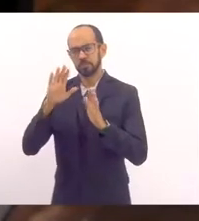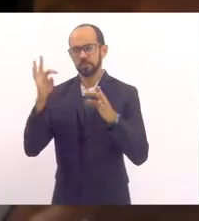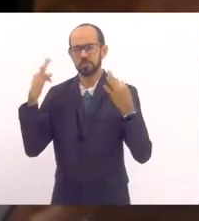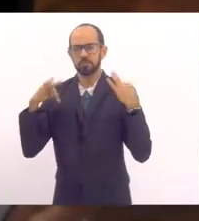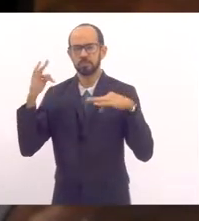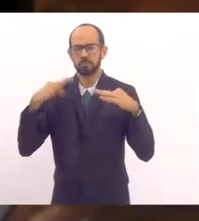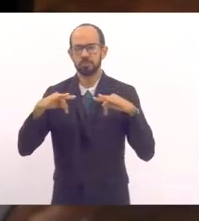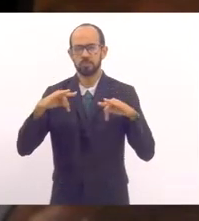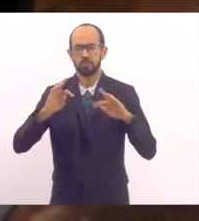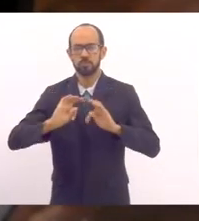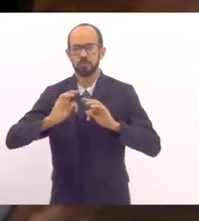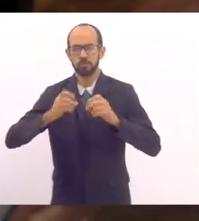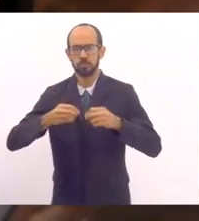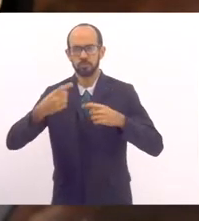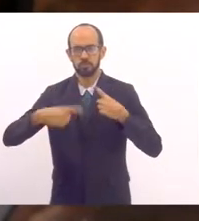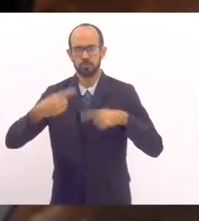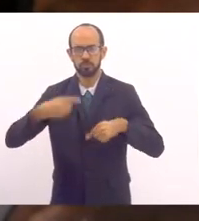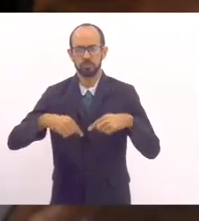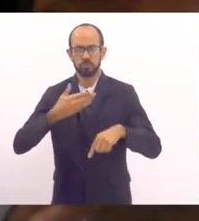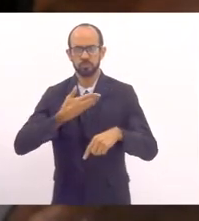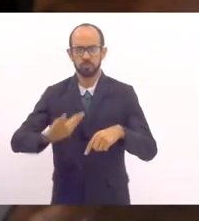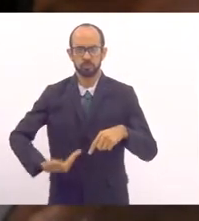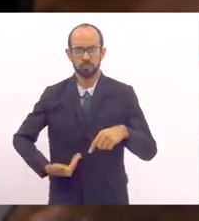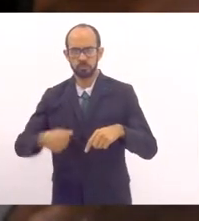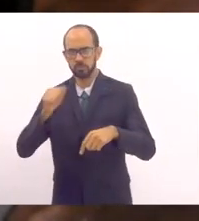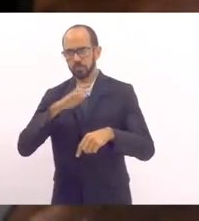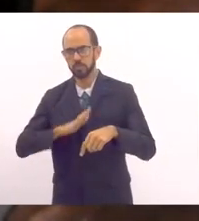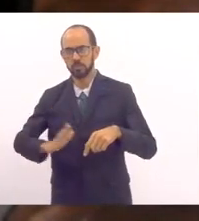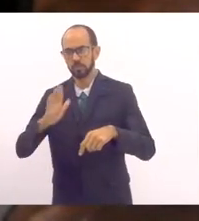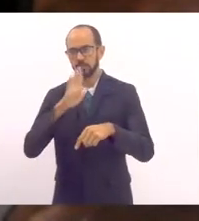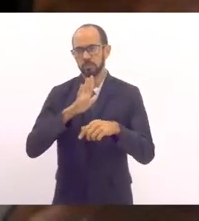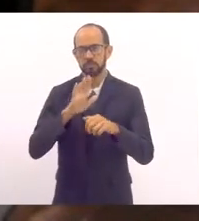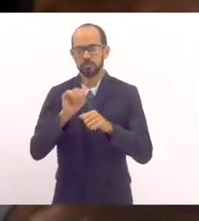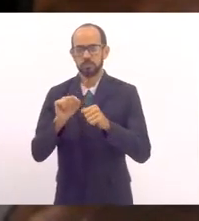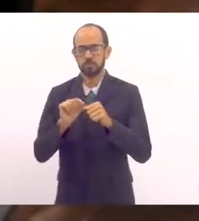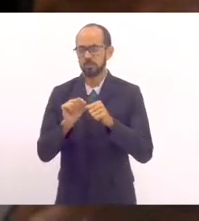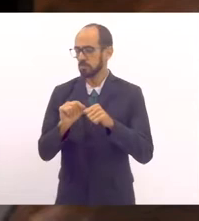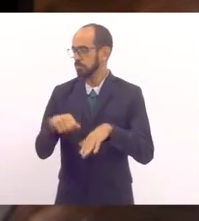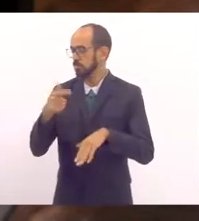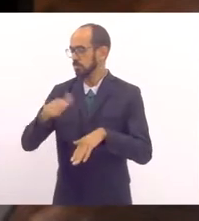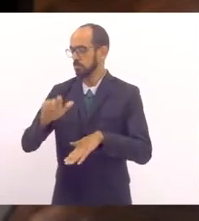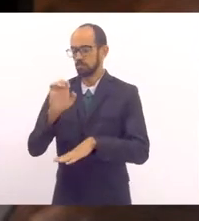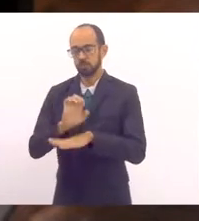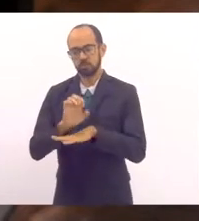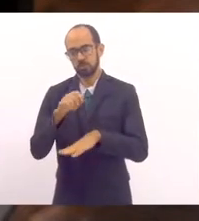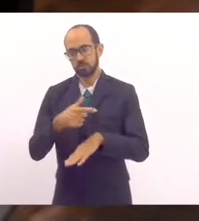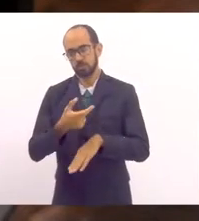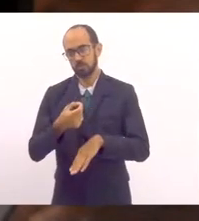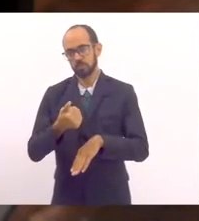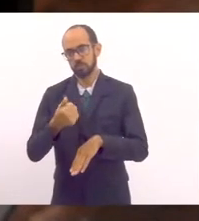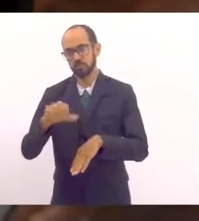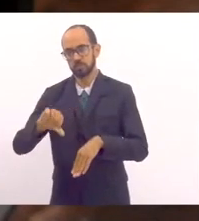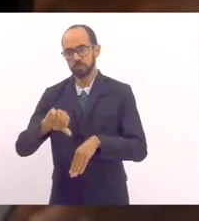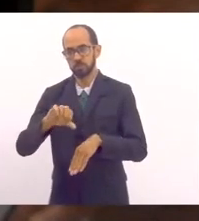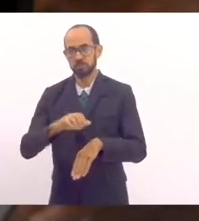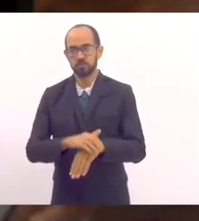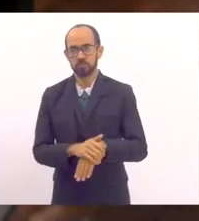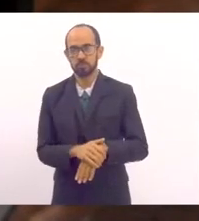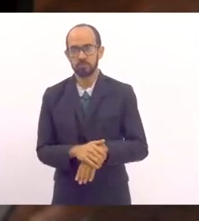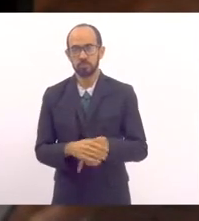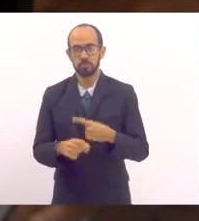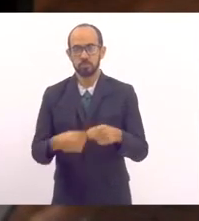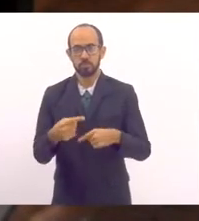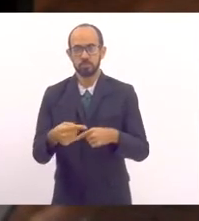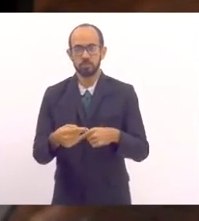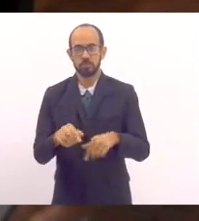as políticas públicas nacionais estavam fazendo em outros estados, 2019. Em 2020, isso foi no